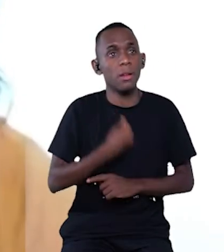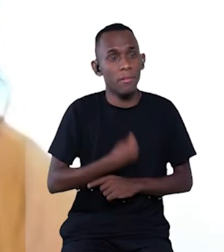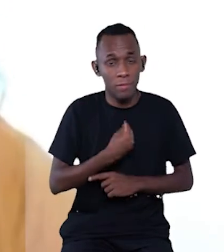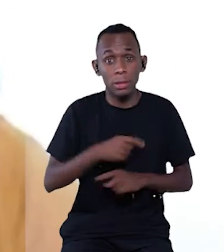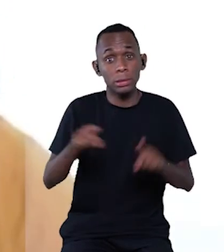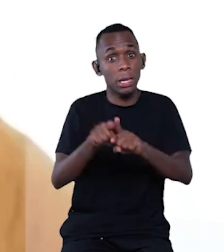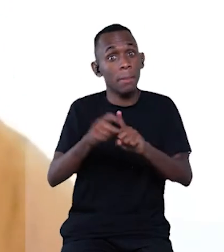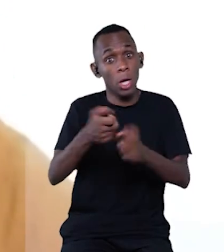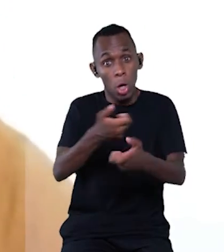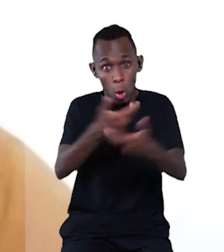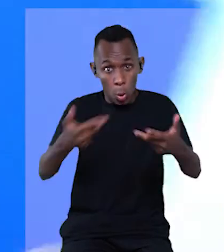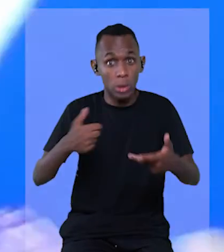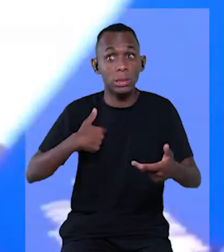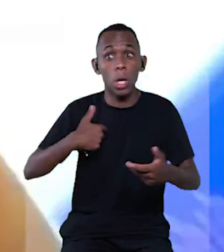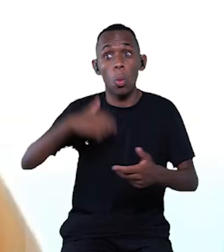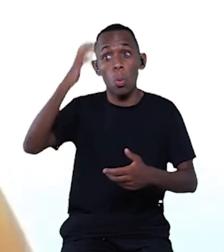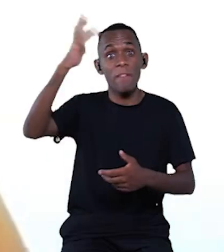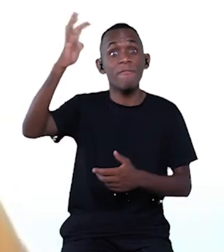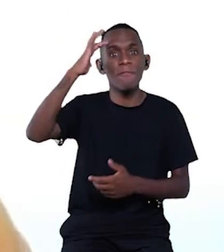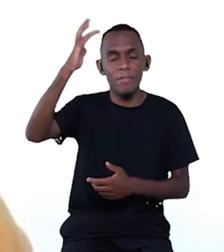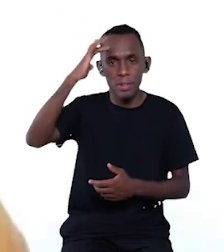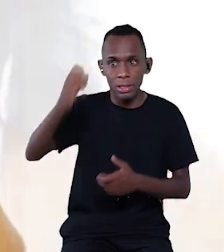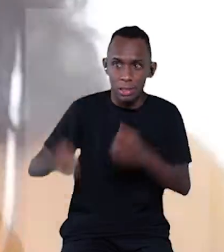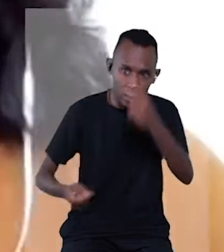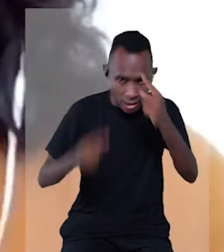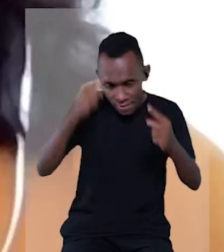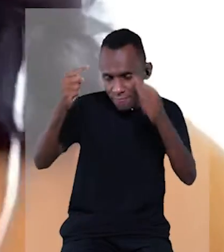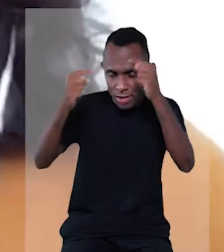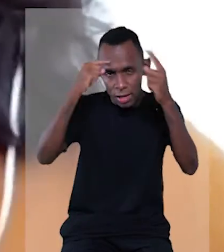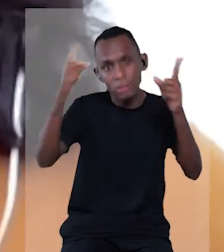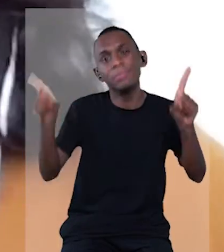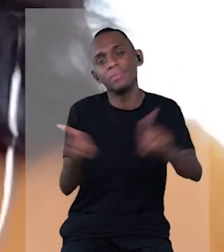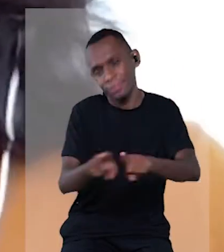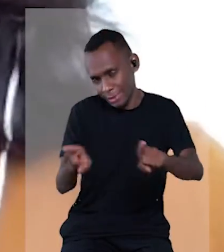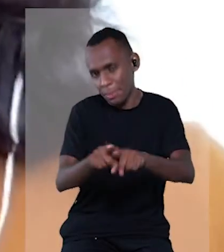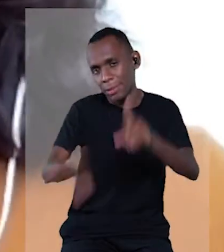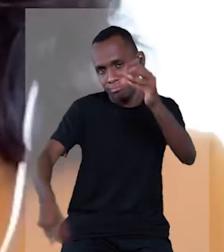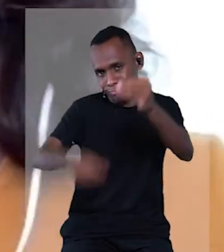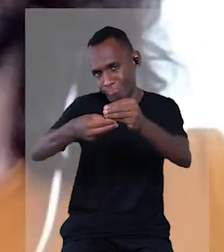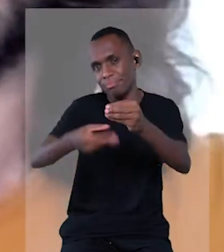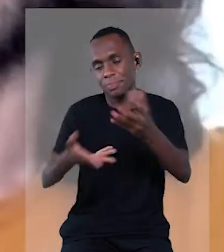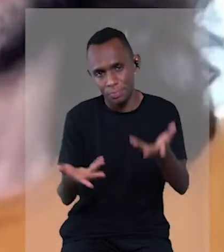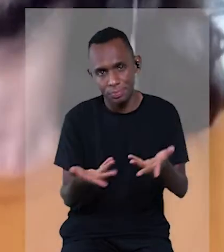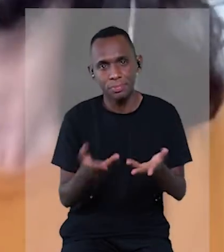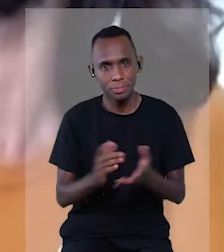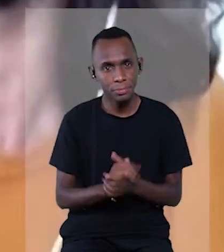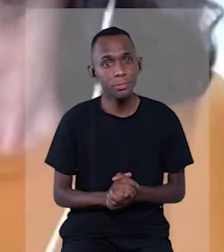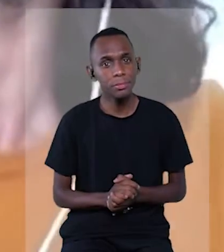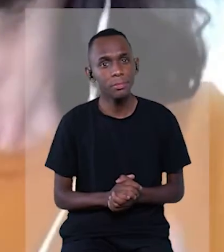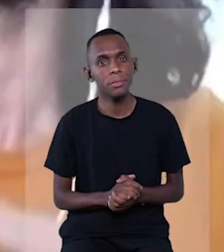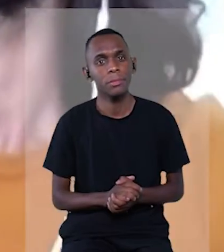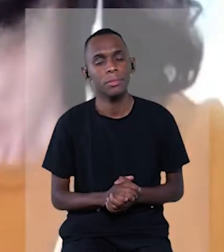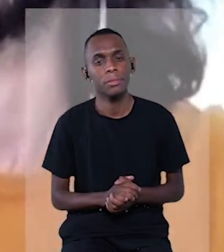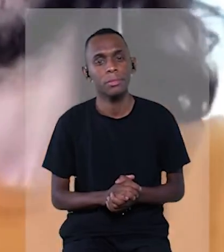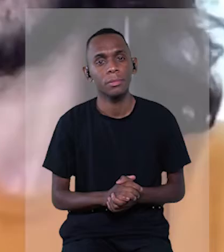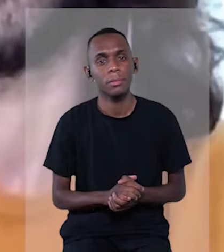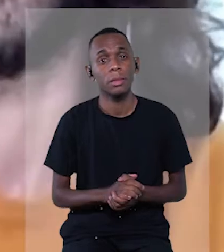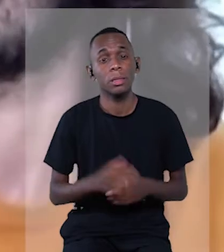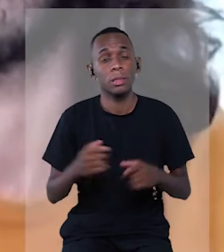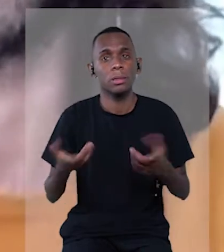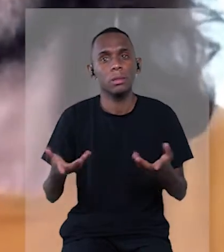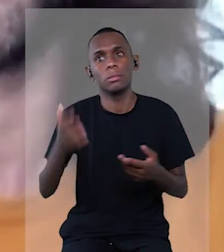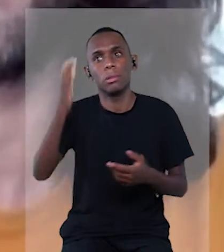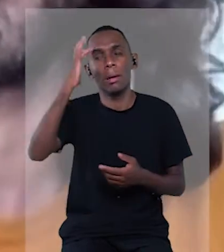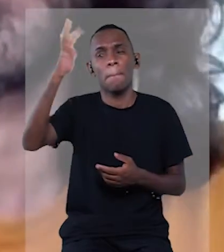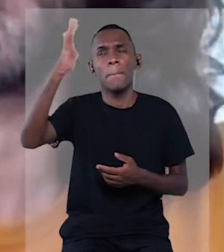até aquilo que eu invento. Eu vi, Porque, achei bem legal. porque aí entra um pouco, né,